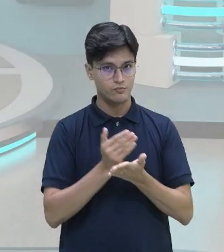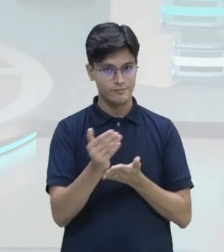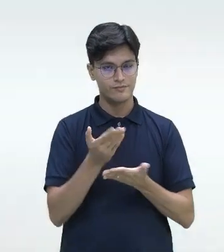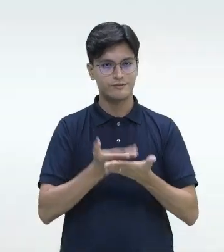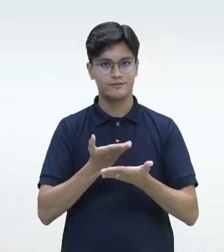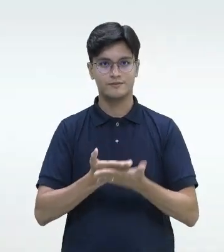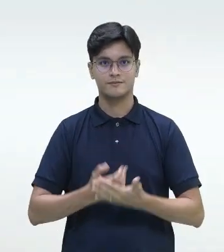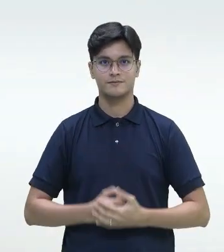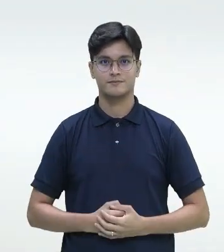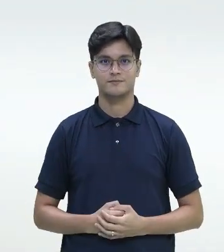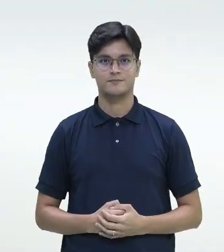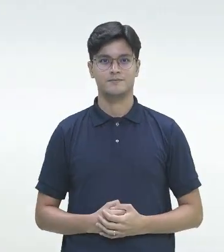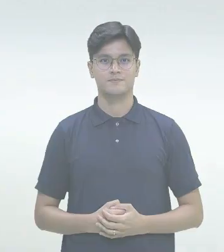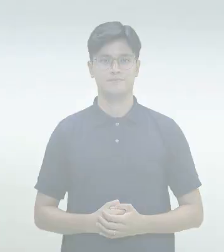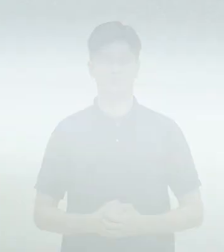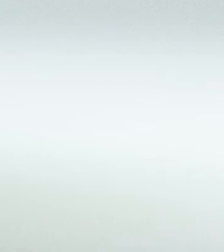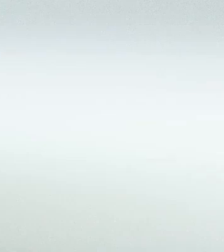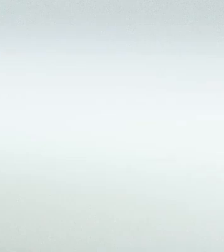aula.